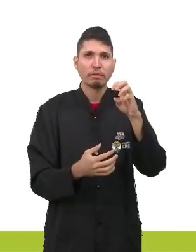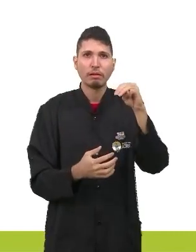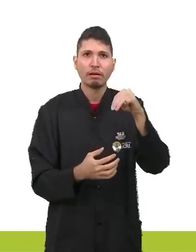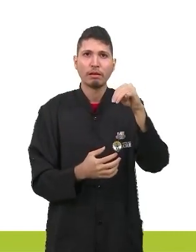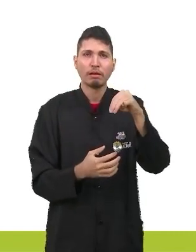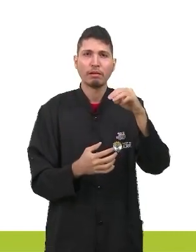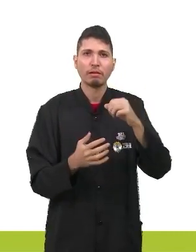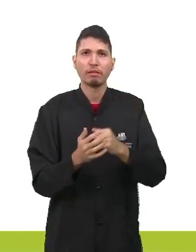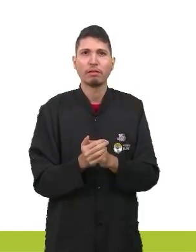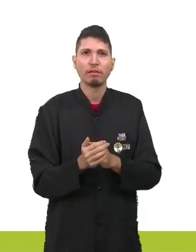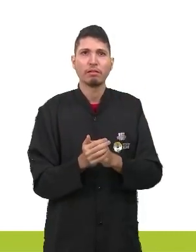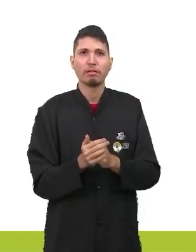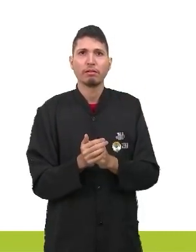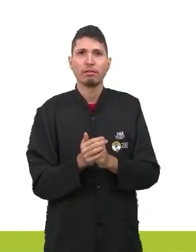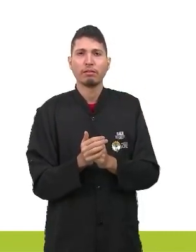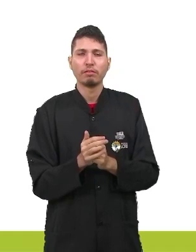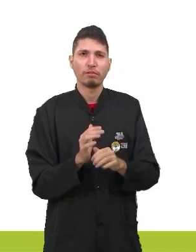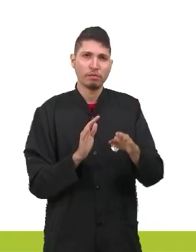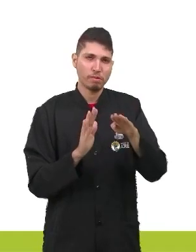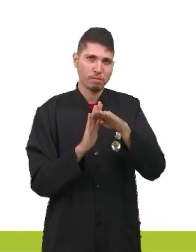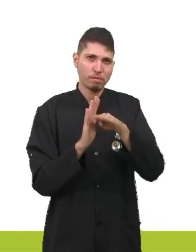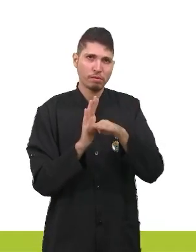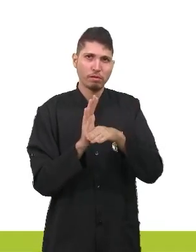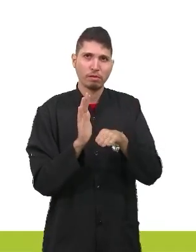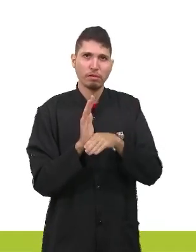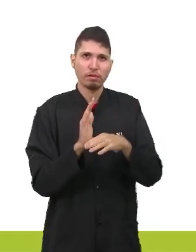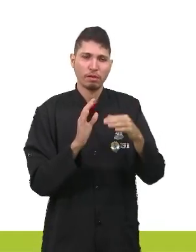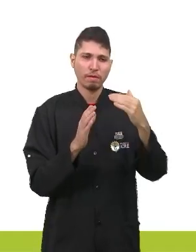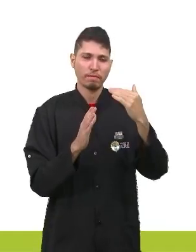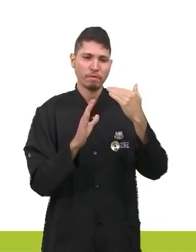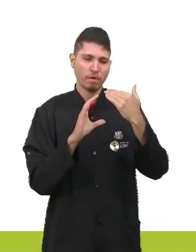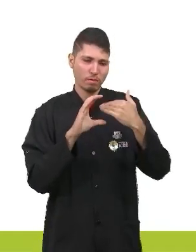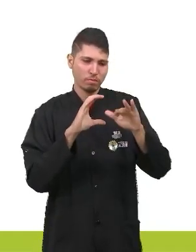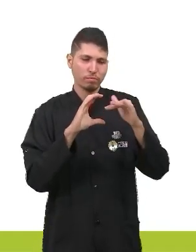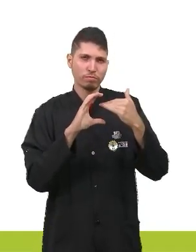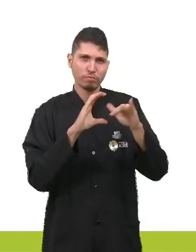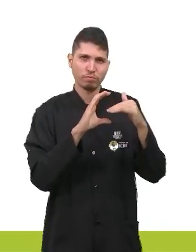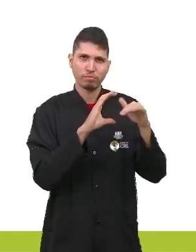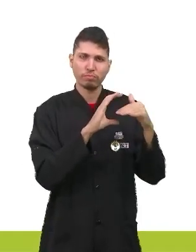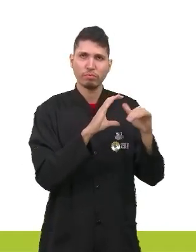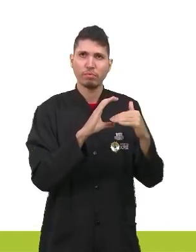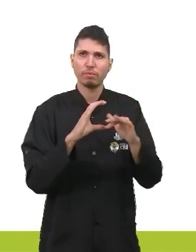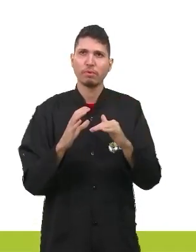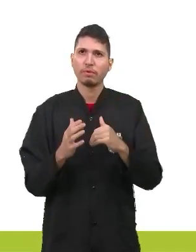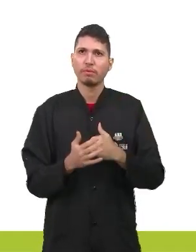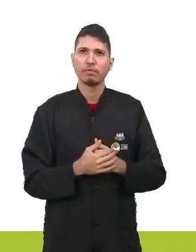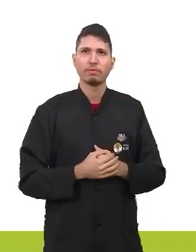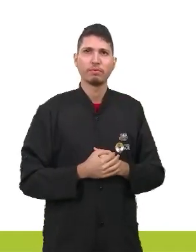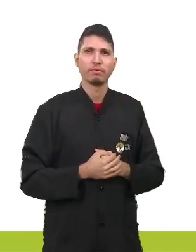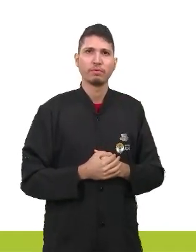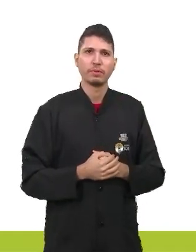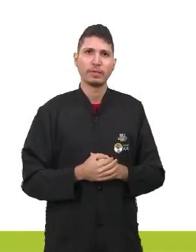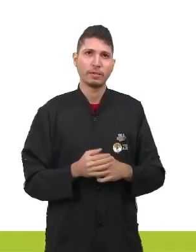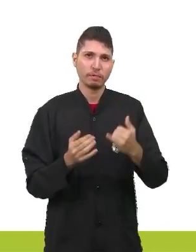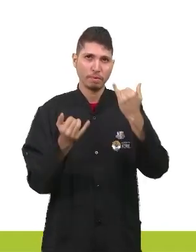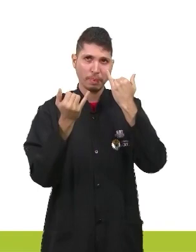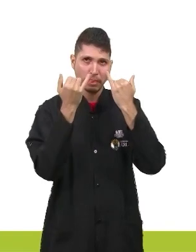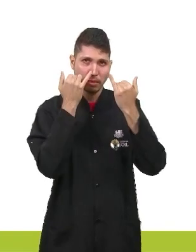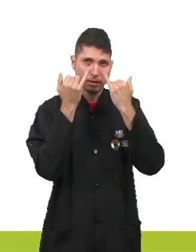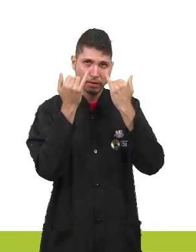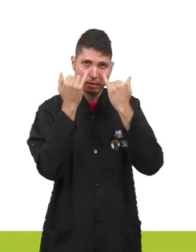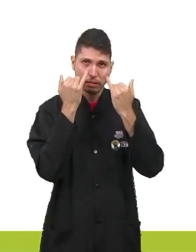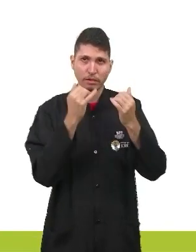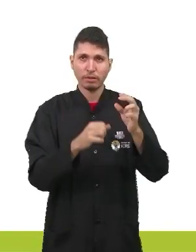esse programa envia. Ele quer saber quantos spam ele consegue enviar. Então a gente tem uma lei de formação, ele te dá o tempo, tá